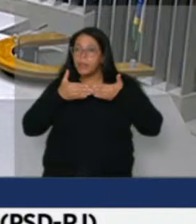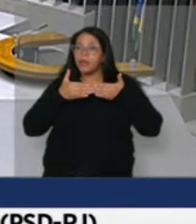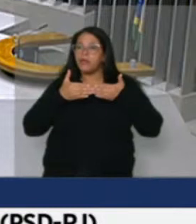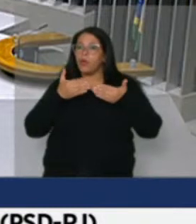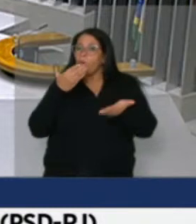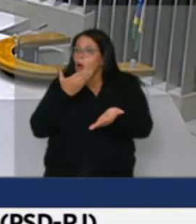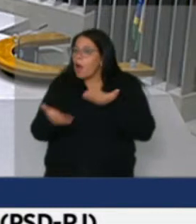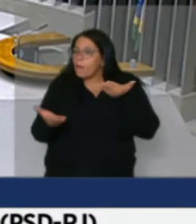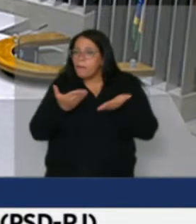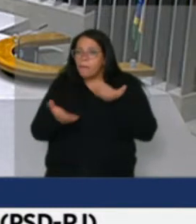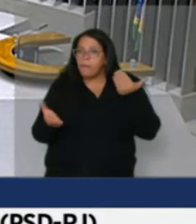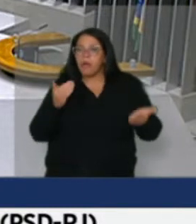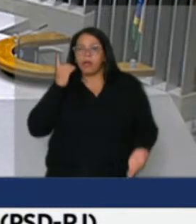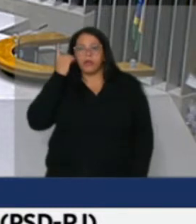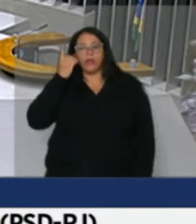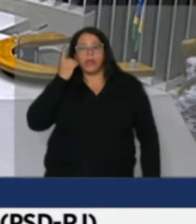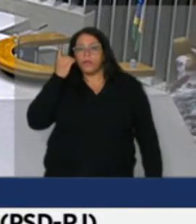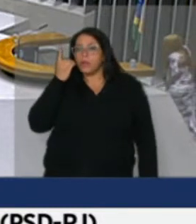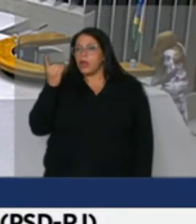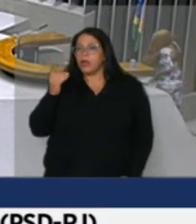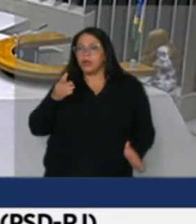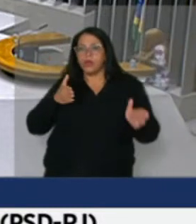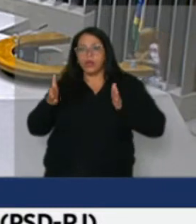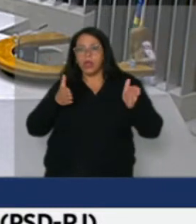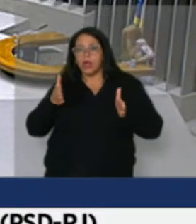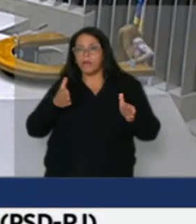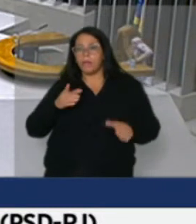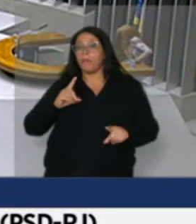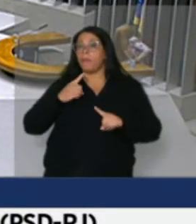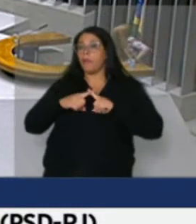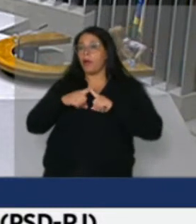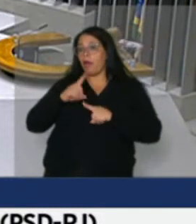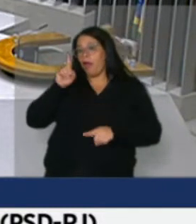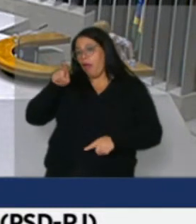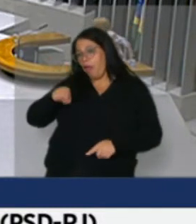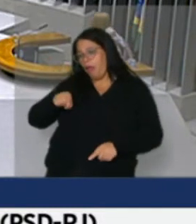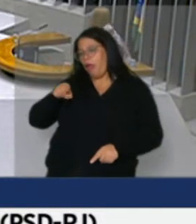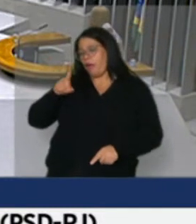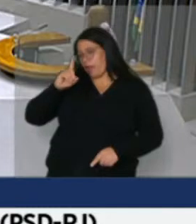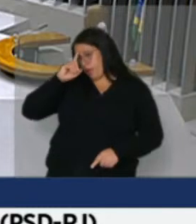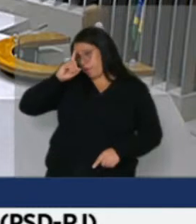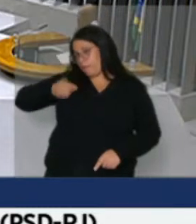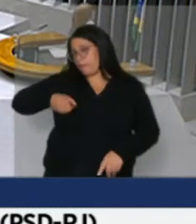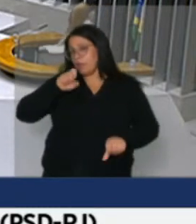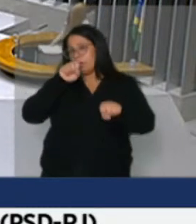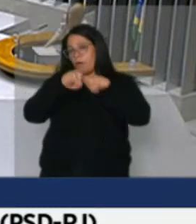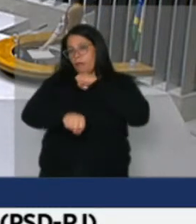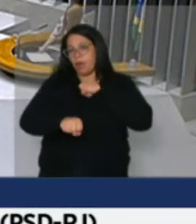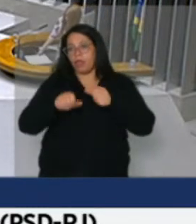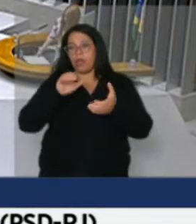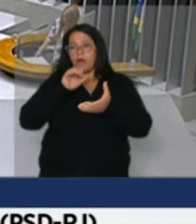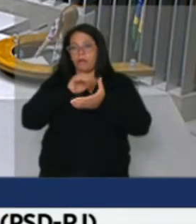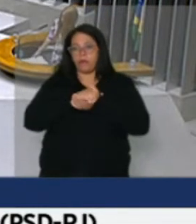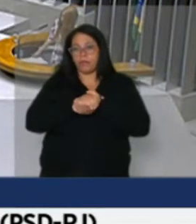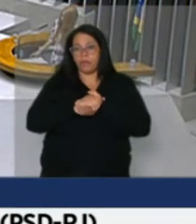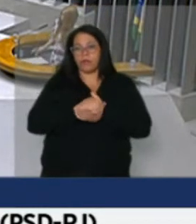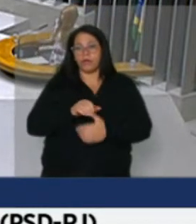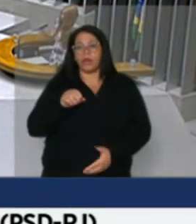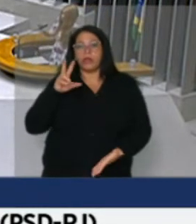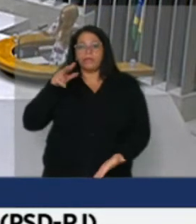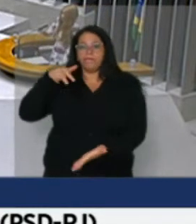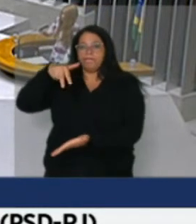de mandato da deputada acusada de ser a mandante do assassinato do marido. Na tribuna, então, a deputada Flor de